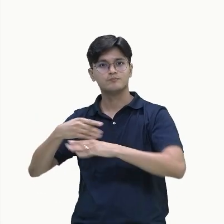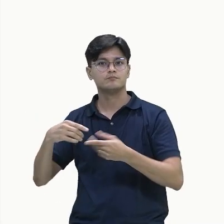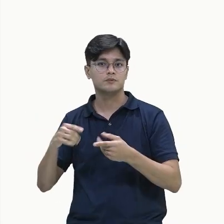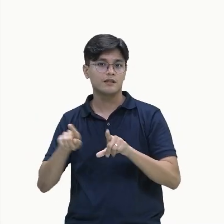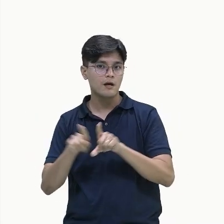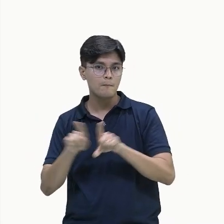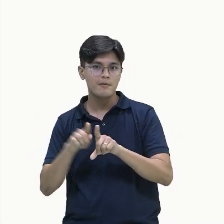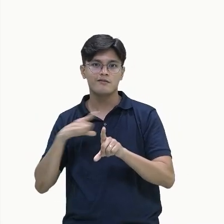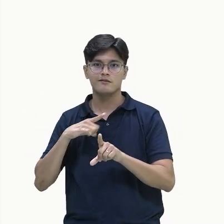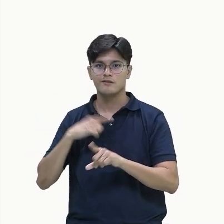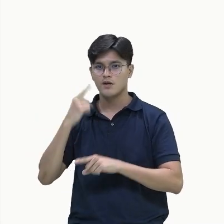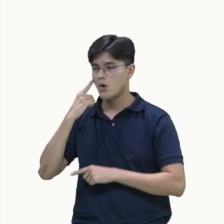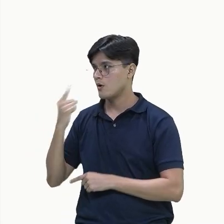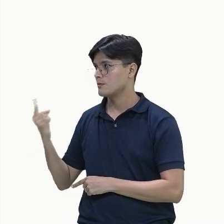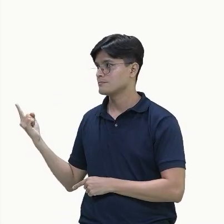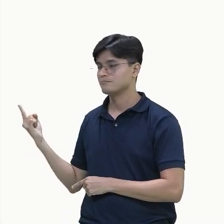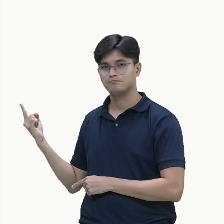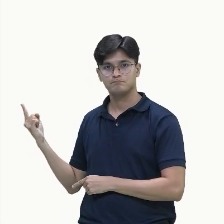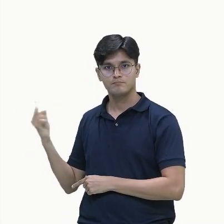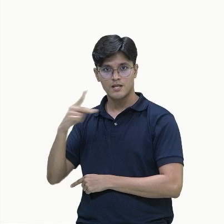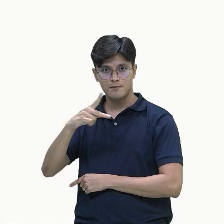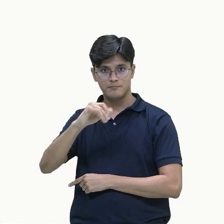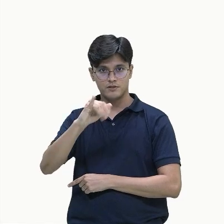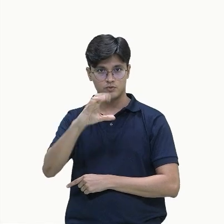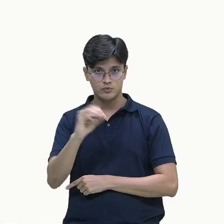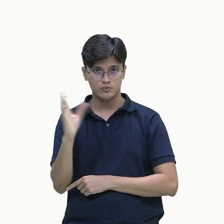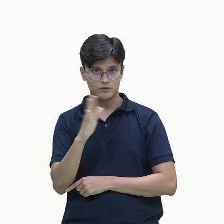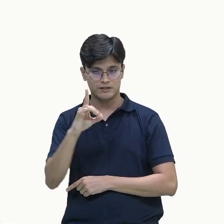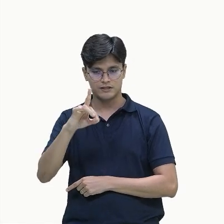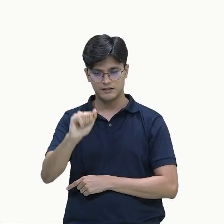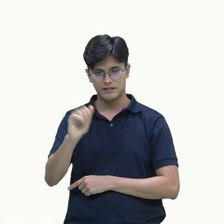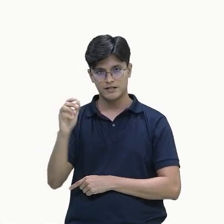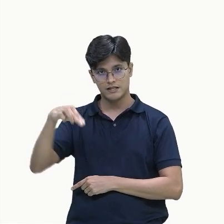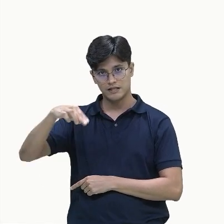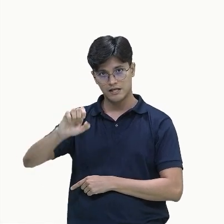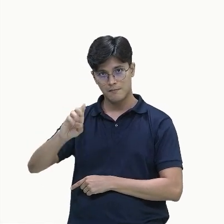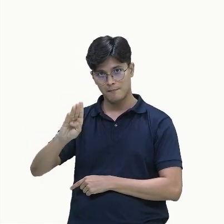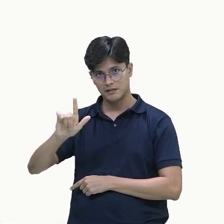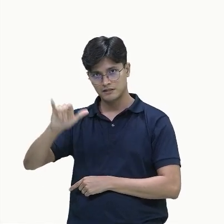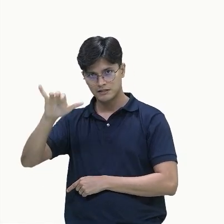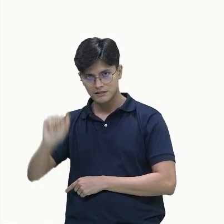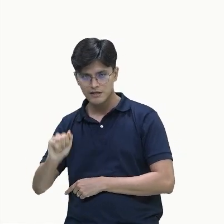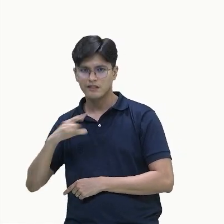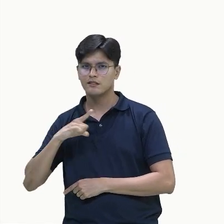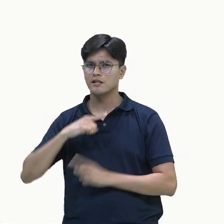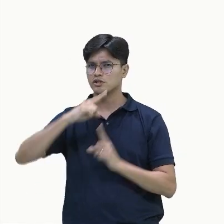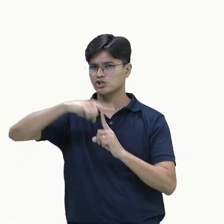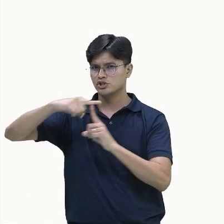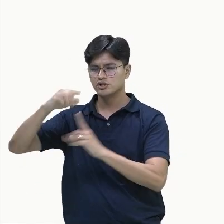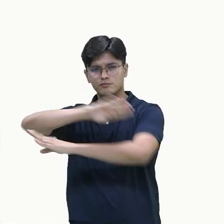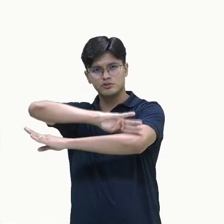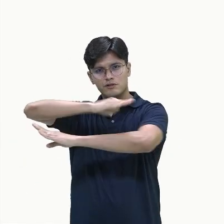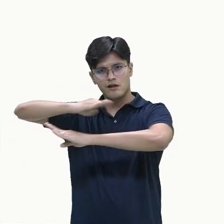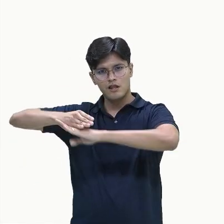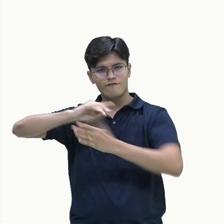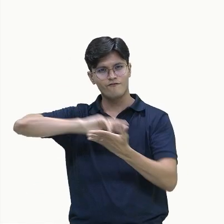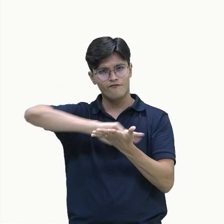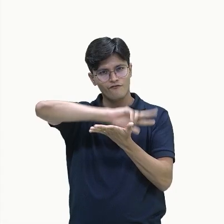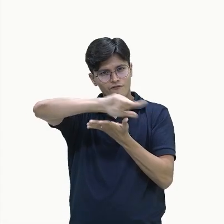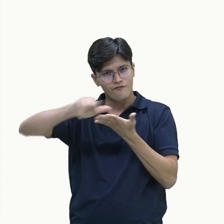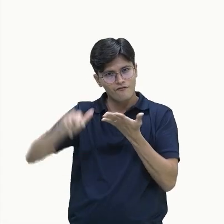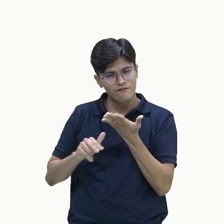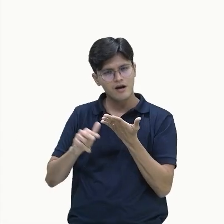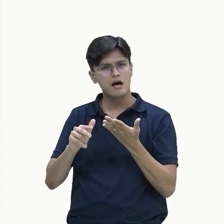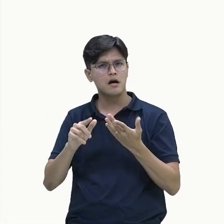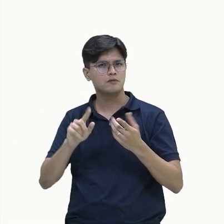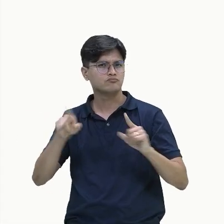que vamos ter diferentes áreas aí de relevos ligados, né, a planaltos, planícies, as áreas